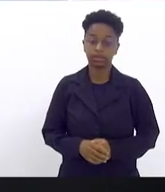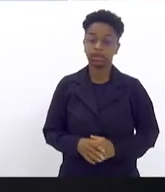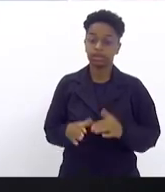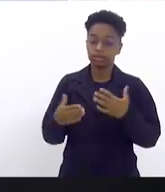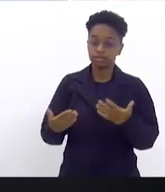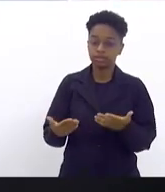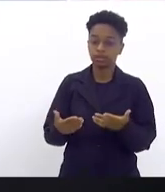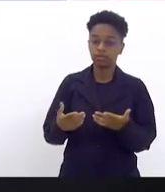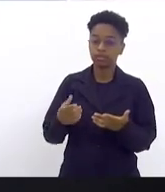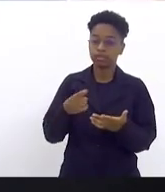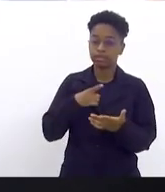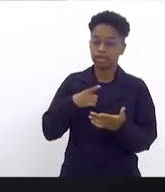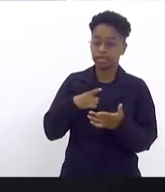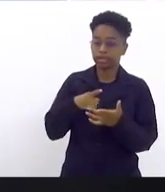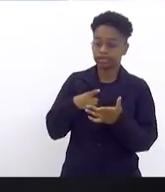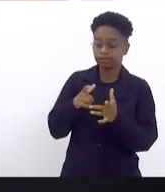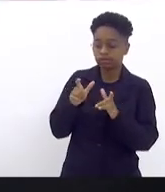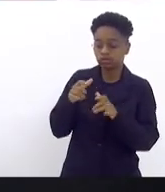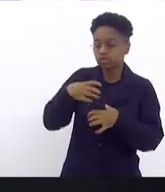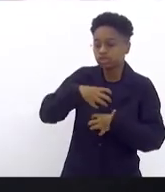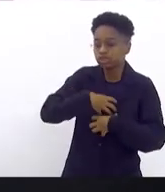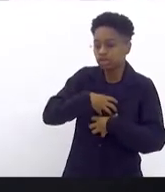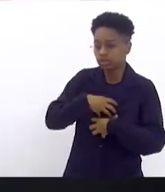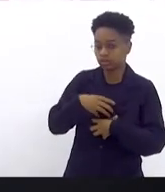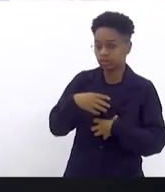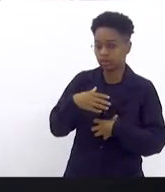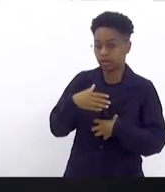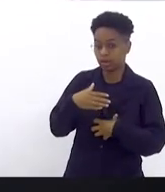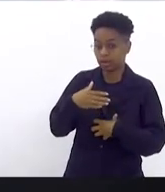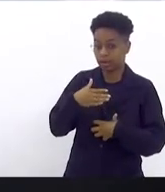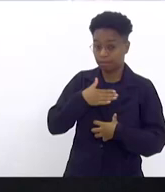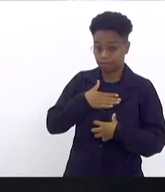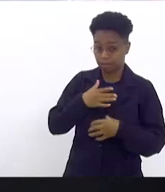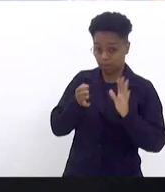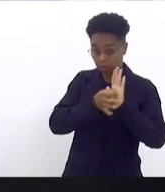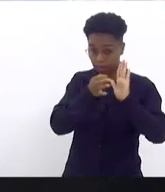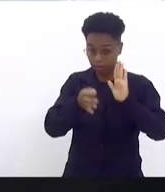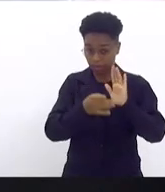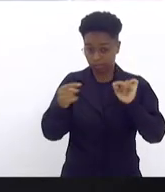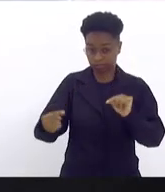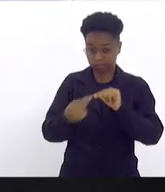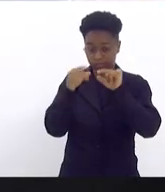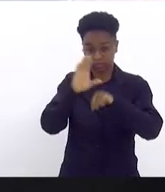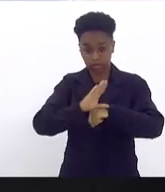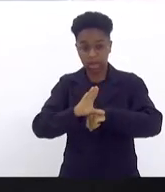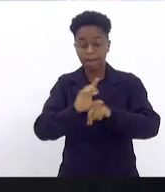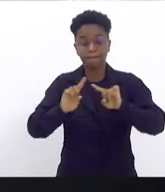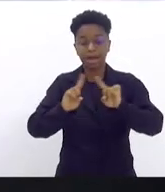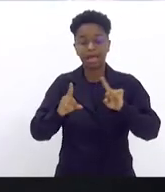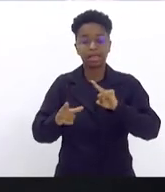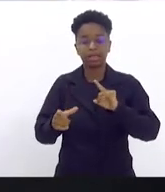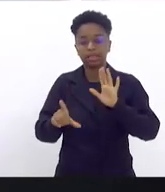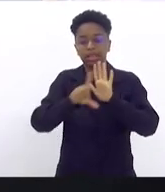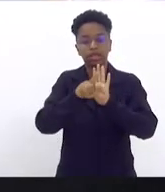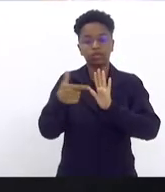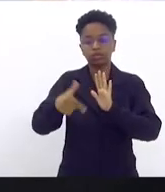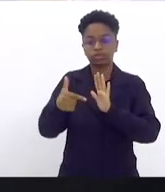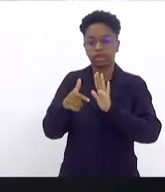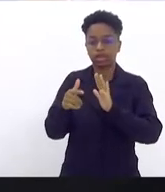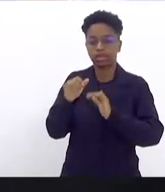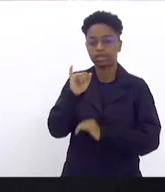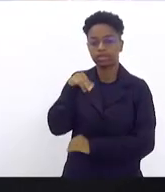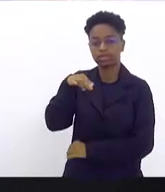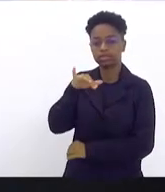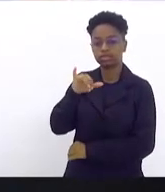Existe aqui uma questão de forma. Meu parecer é pela constitucionalidade, mas a lei não dispõe de inciso 11. O certo